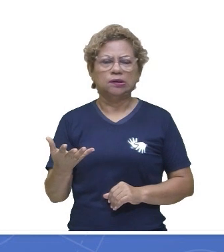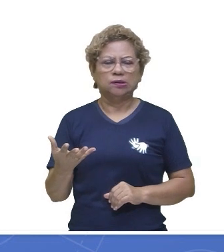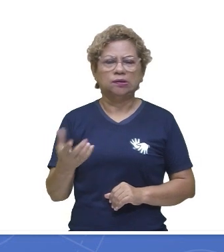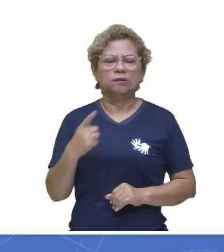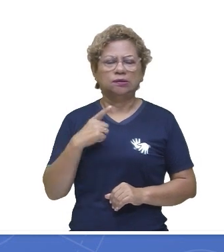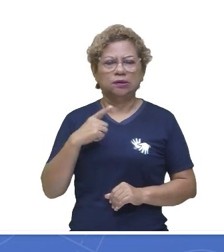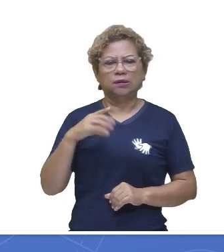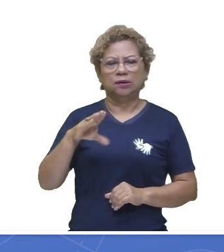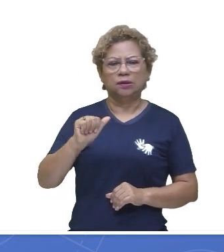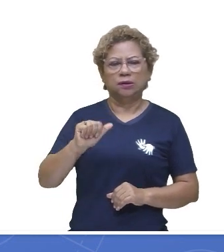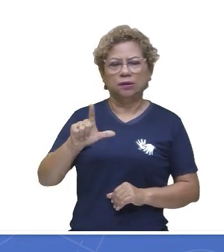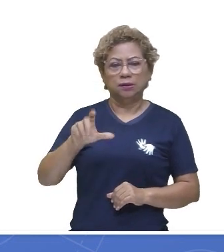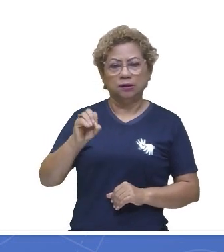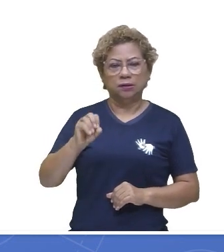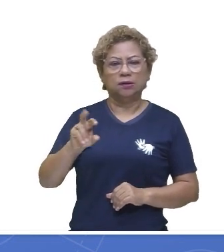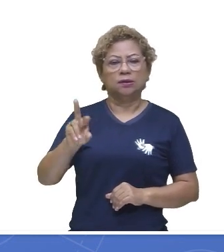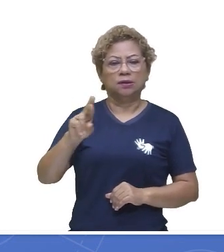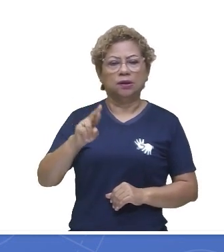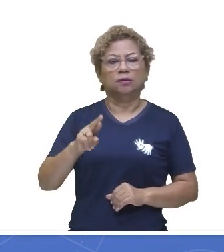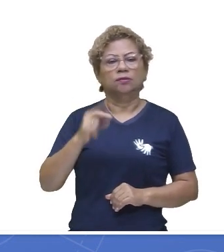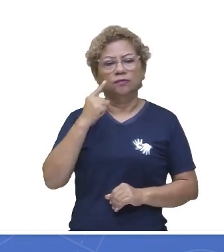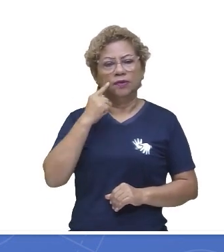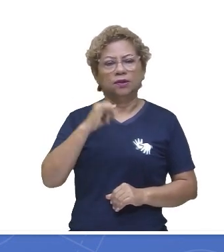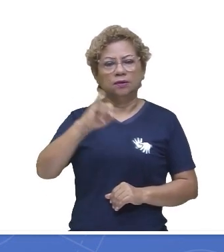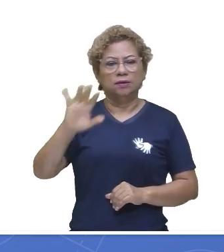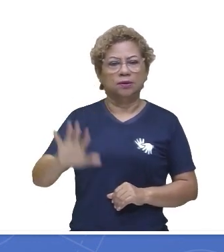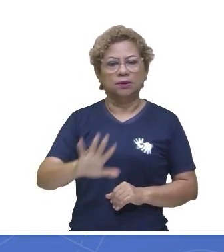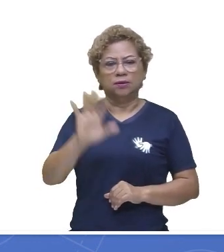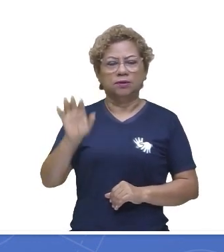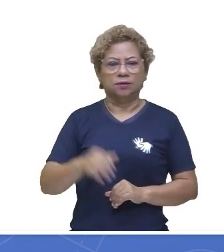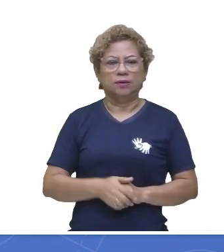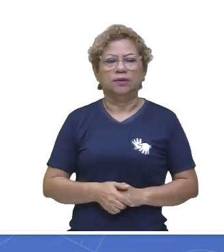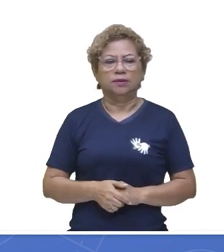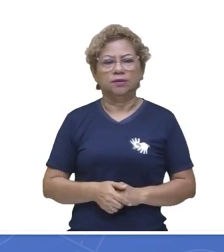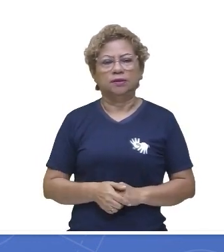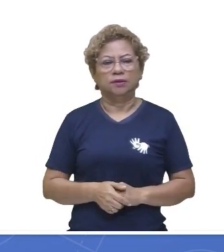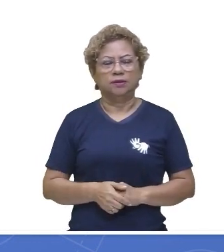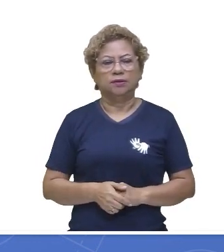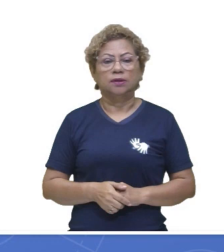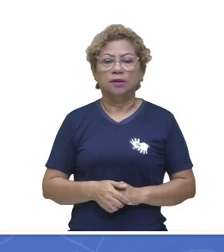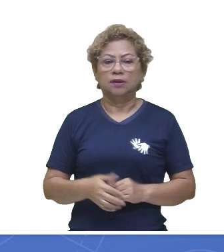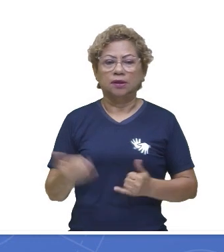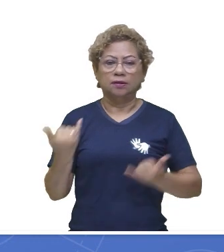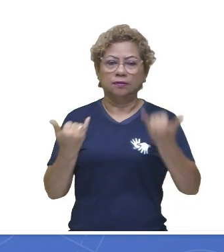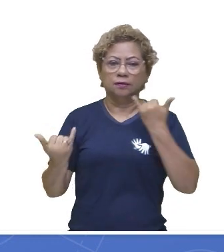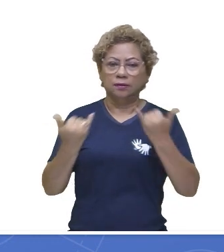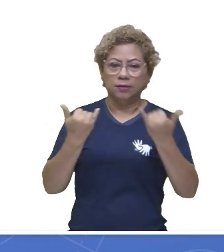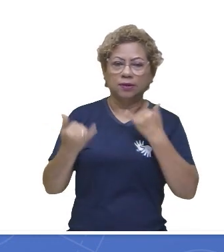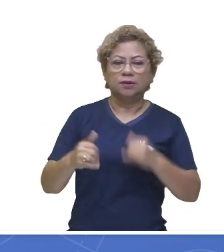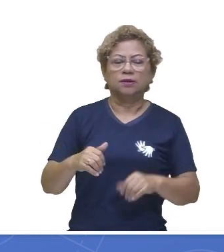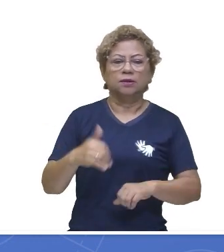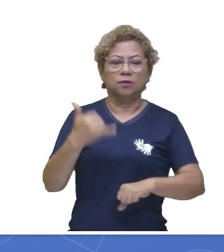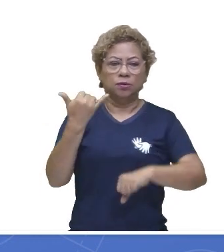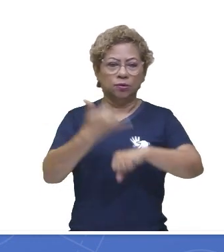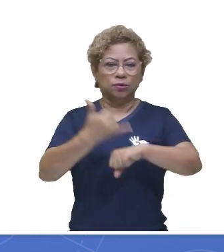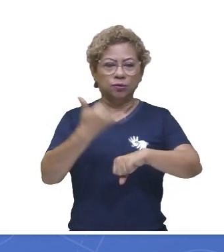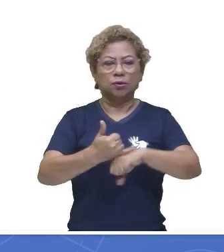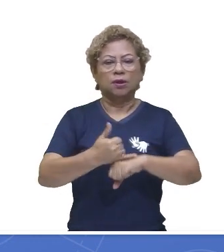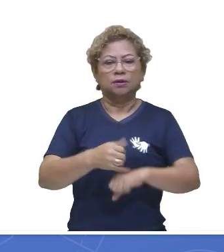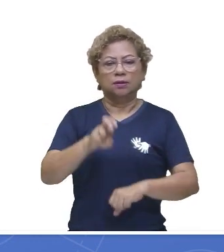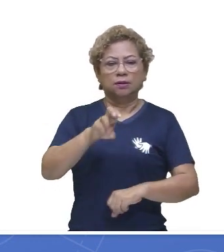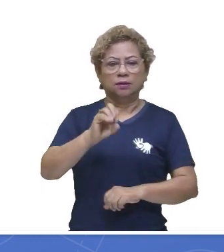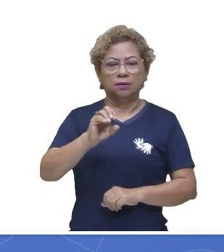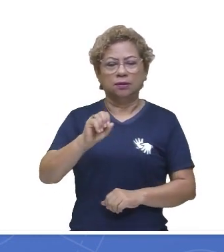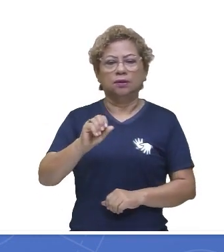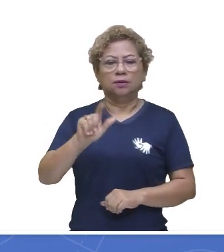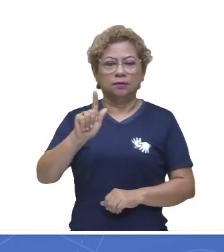quantidade de calor sofrida por um corpo. Veja, também temos um esquema aqui para mostrar a situação física. A pergunta é